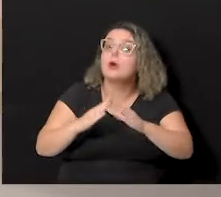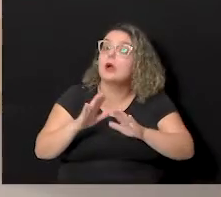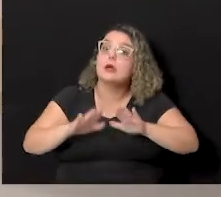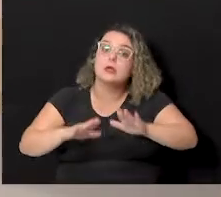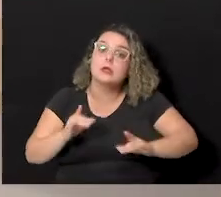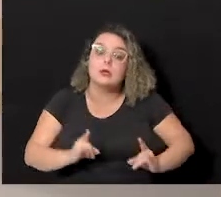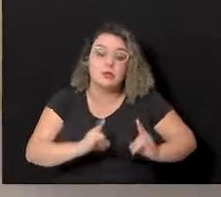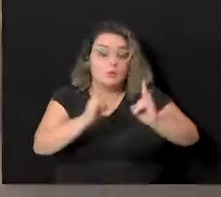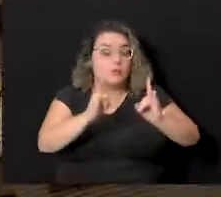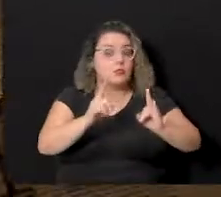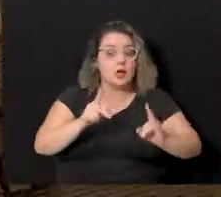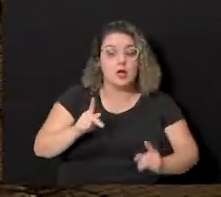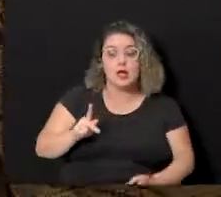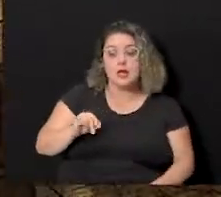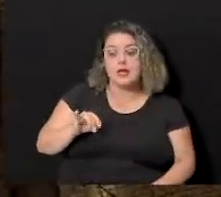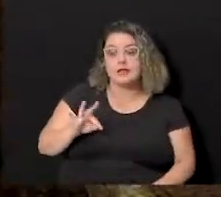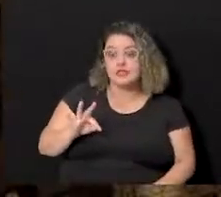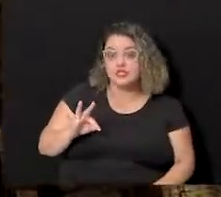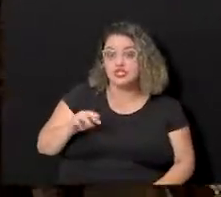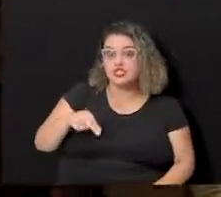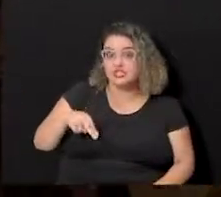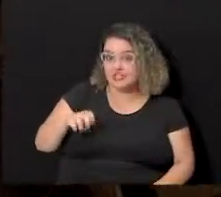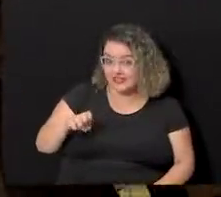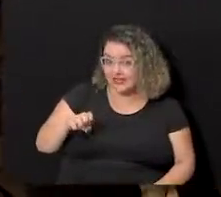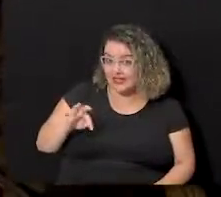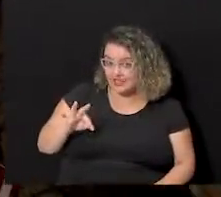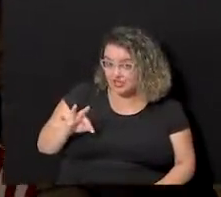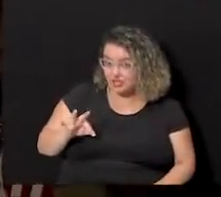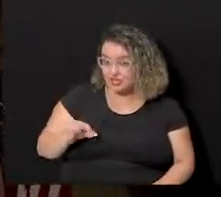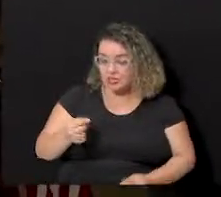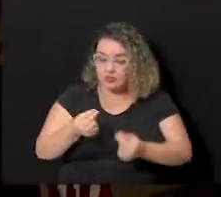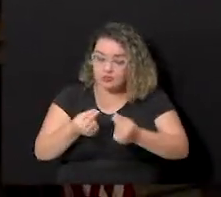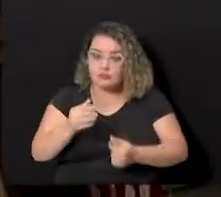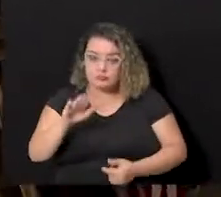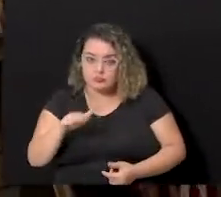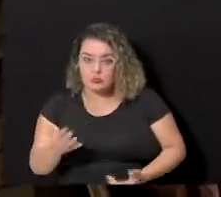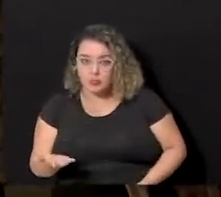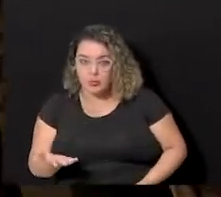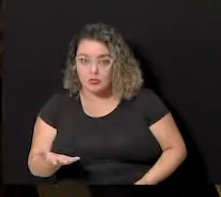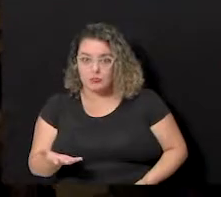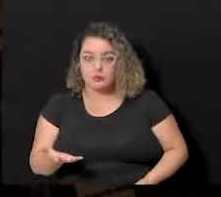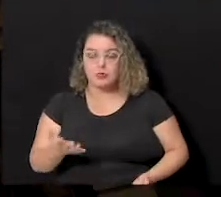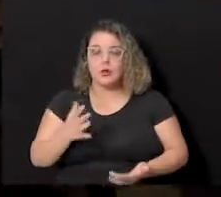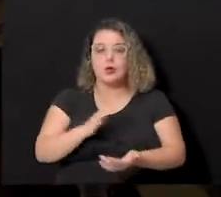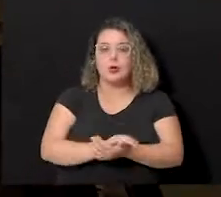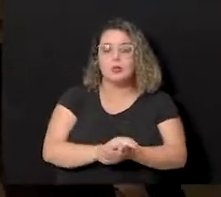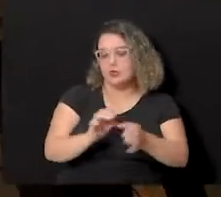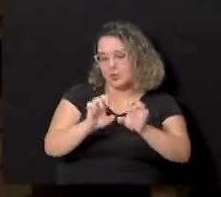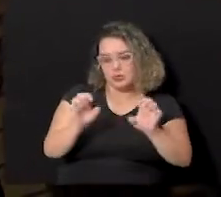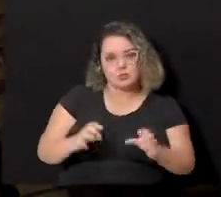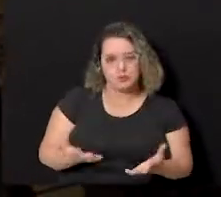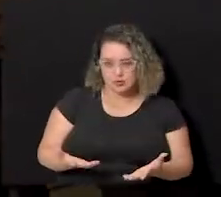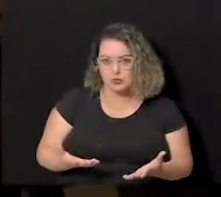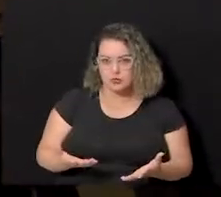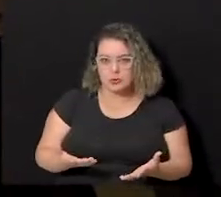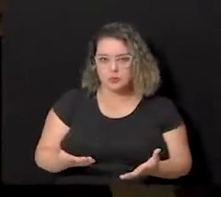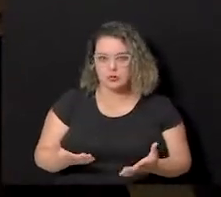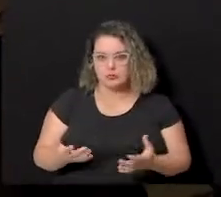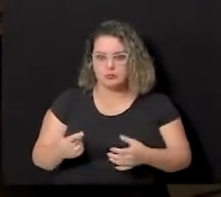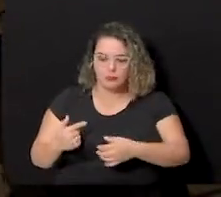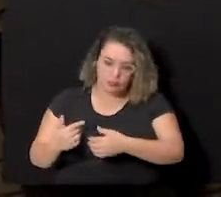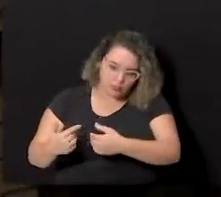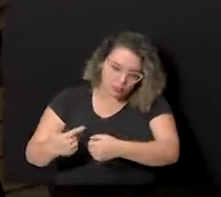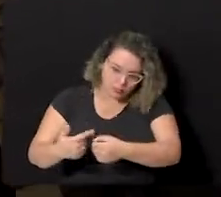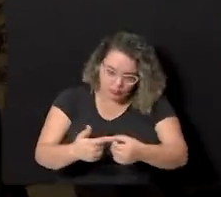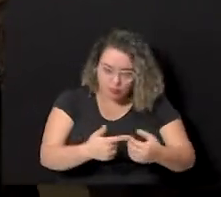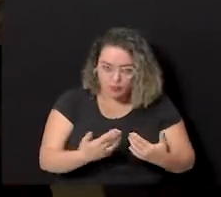casa, um apartamento, uma kitnet, que normalmente tem um custo menor por ter um conjunto de estrutura de kitnets, né, em